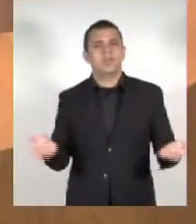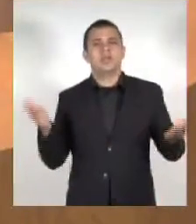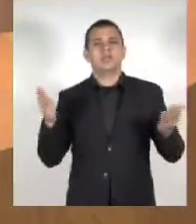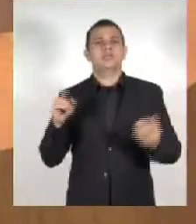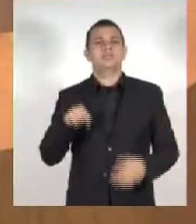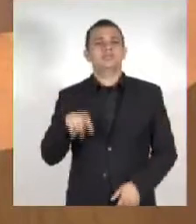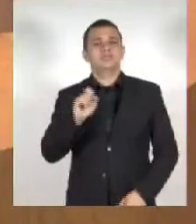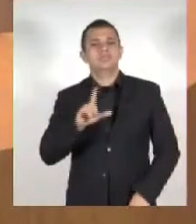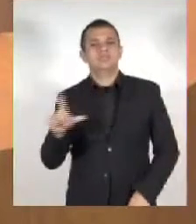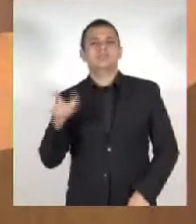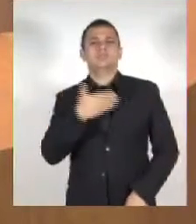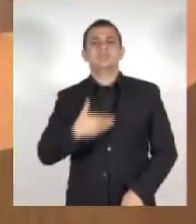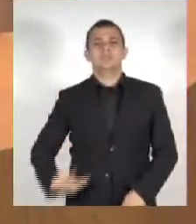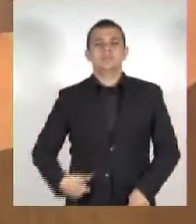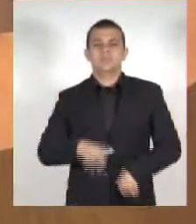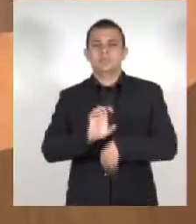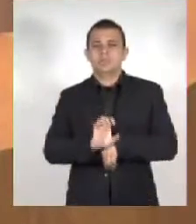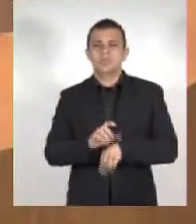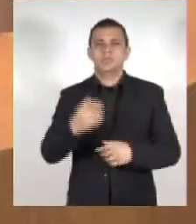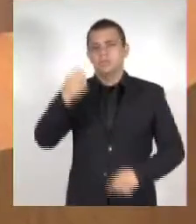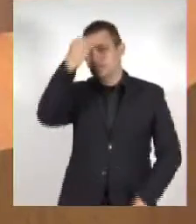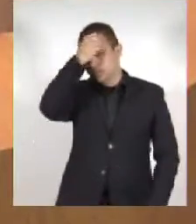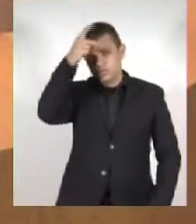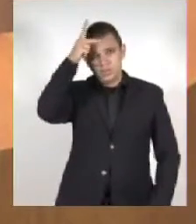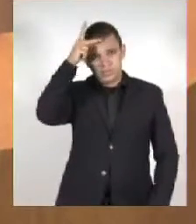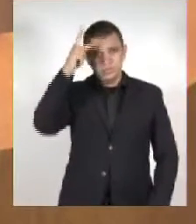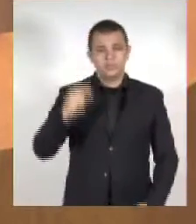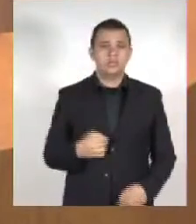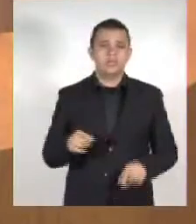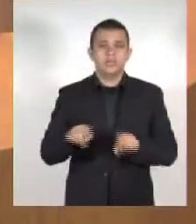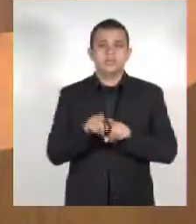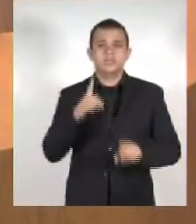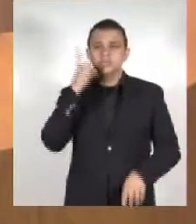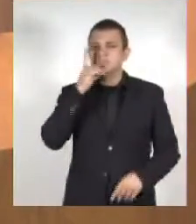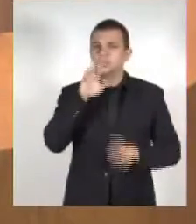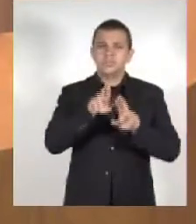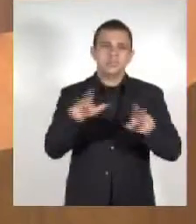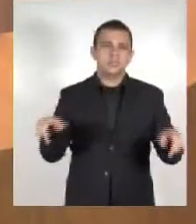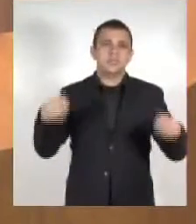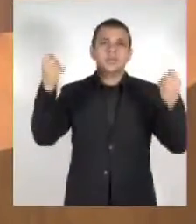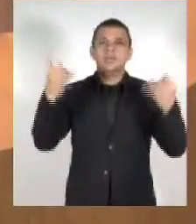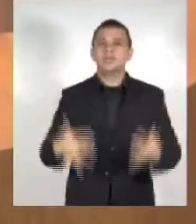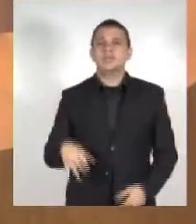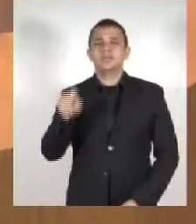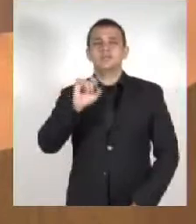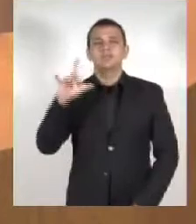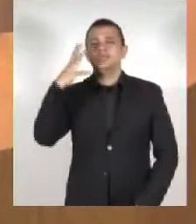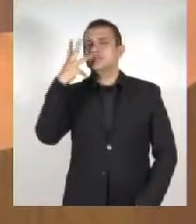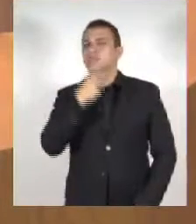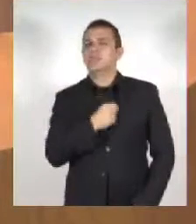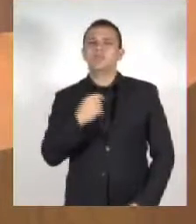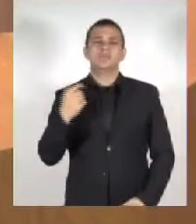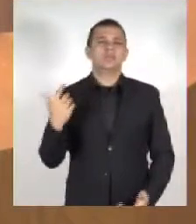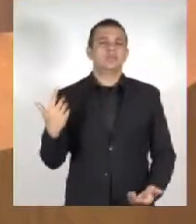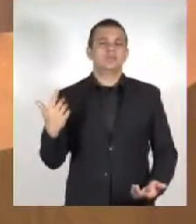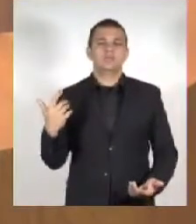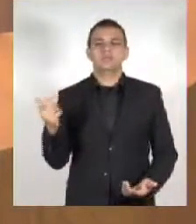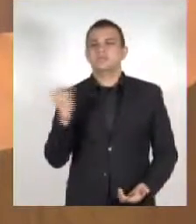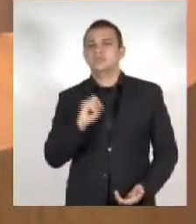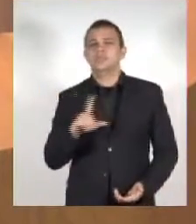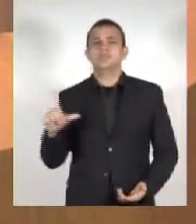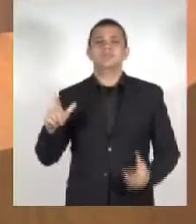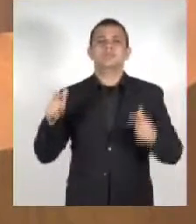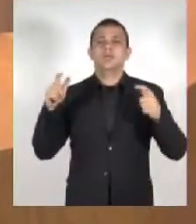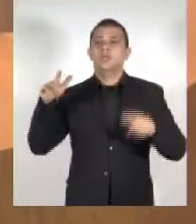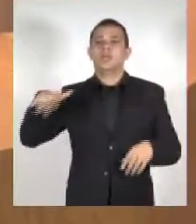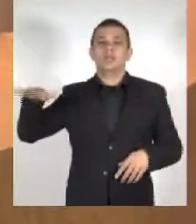desde a Prefeitura de São Luís, a muitos parlamentares, faz referência a uma São Luís belíssima, a uma São Luís da área